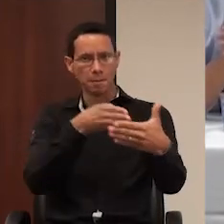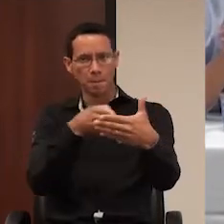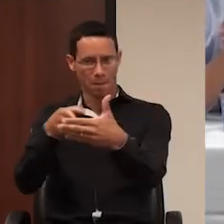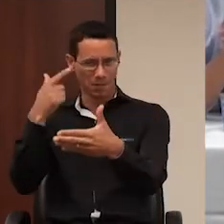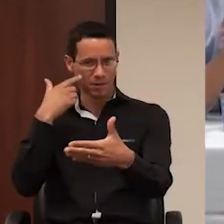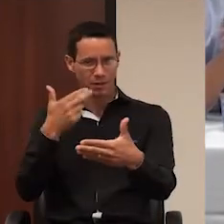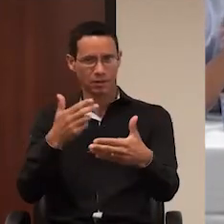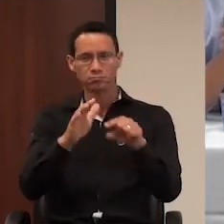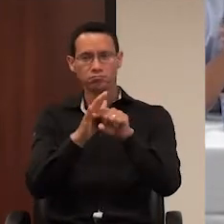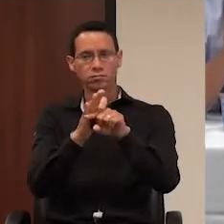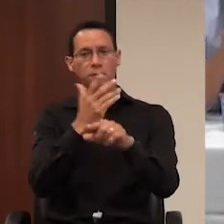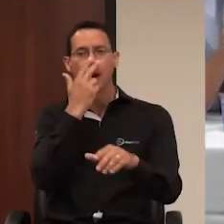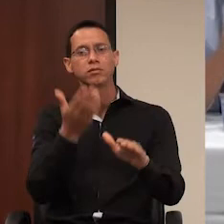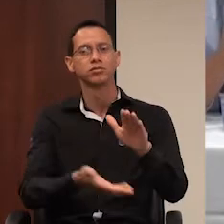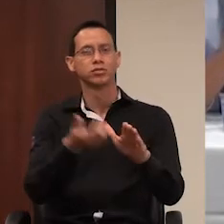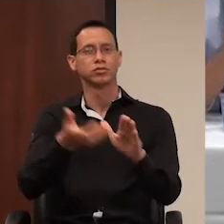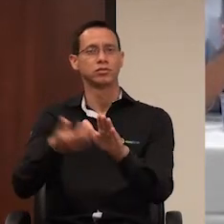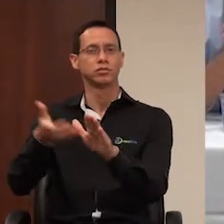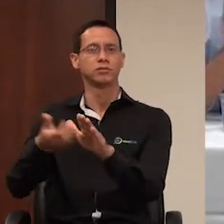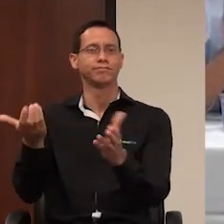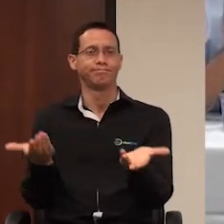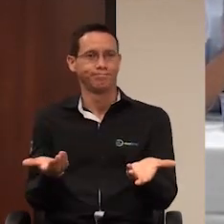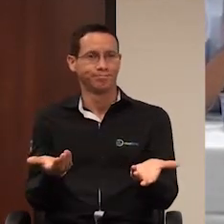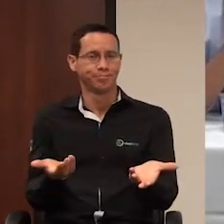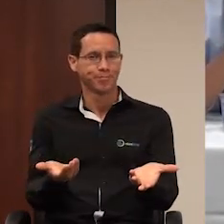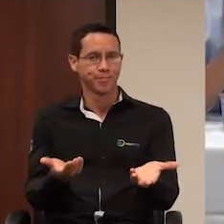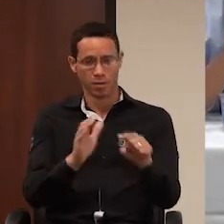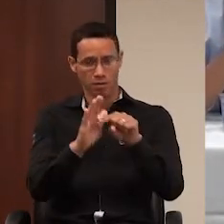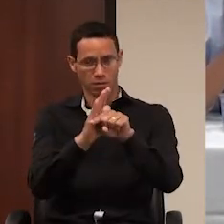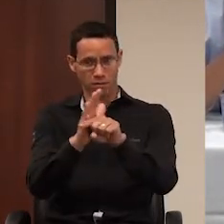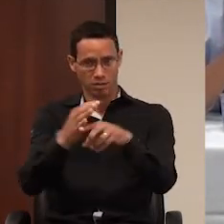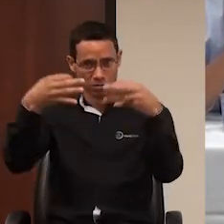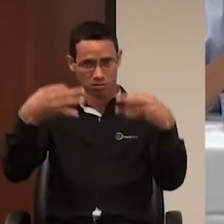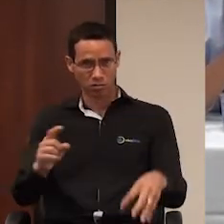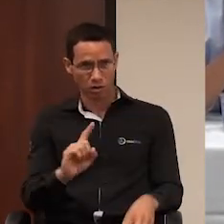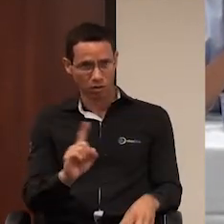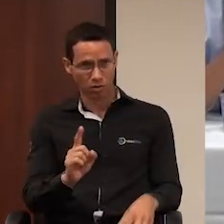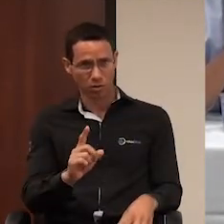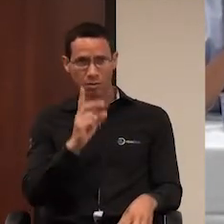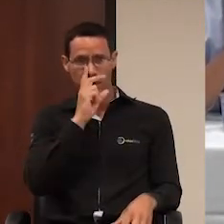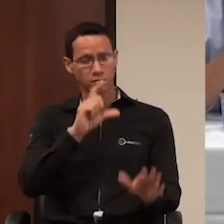por completo essas barreiras, a sentença também não vai enfrentá-las. Concordam?